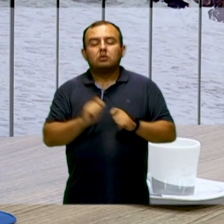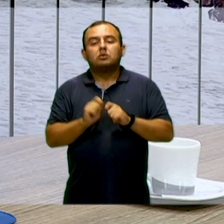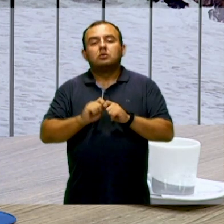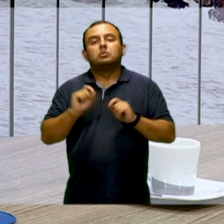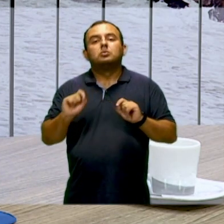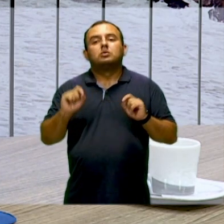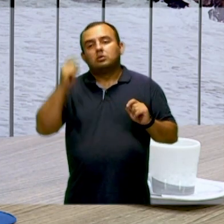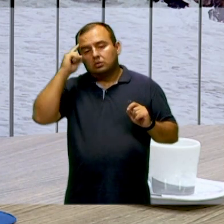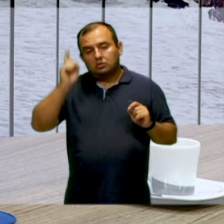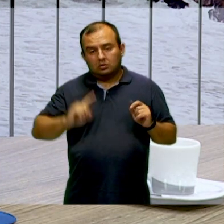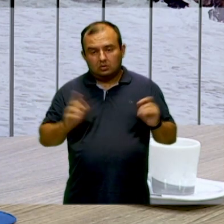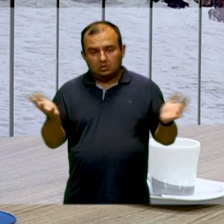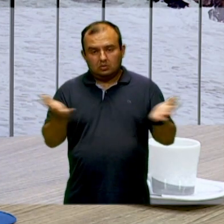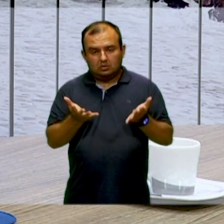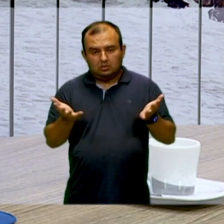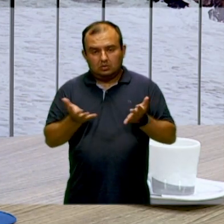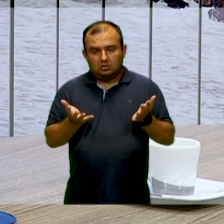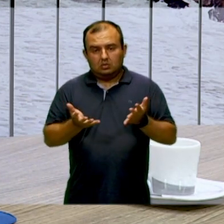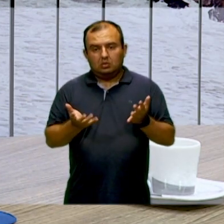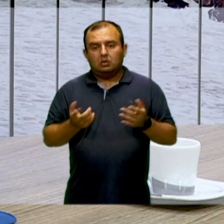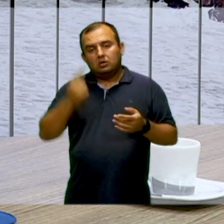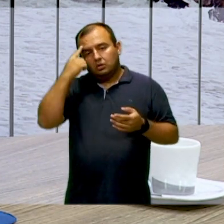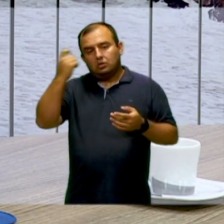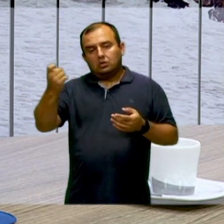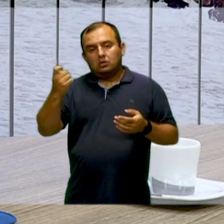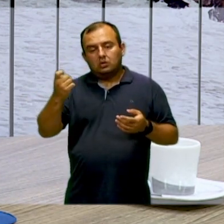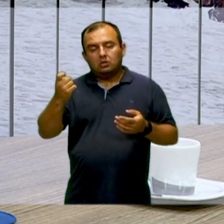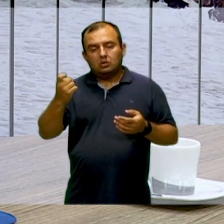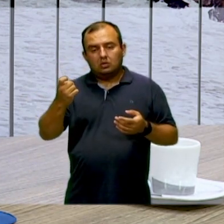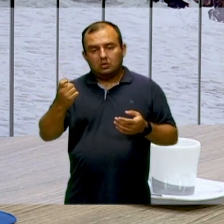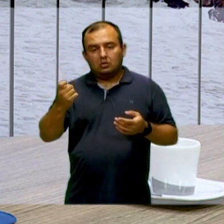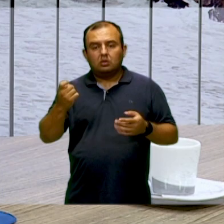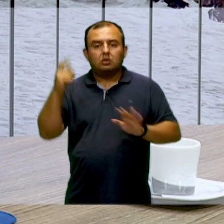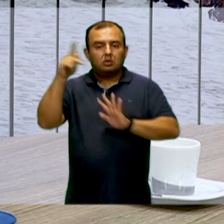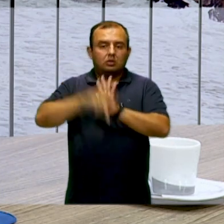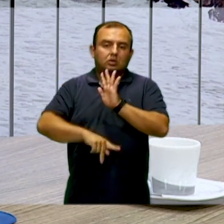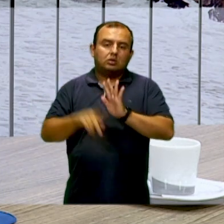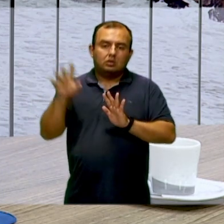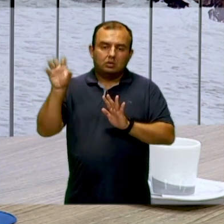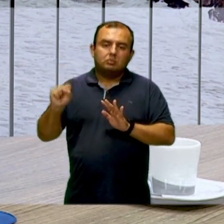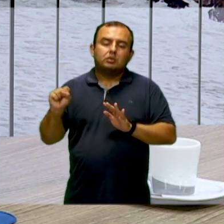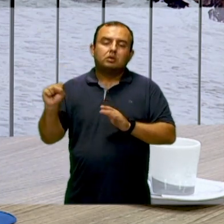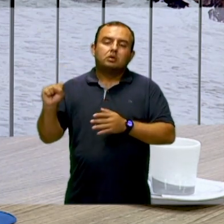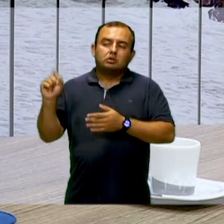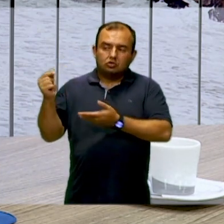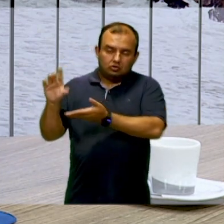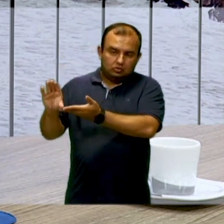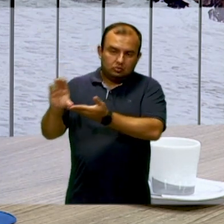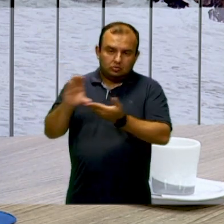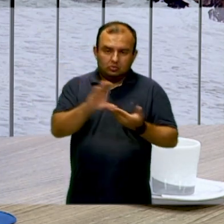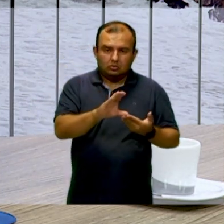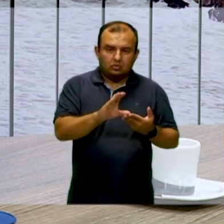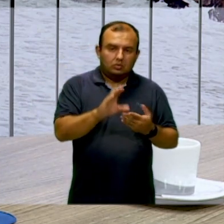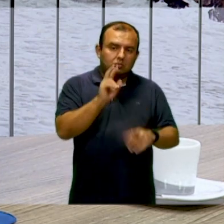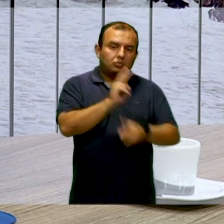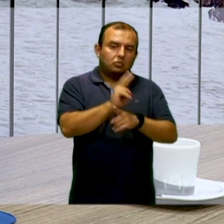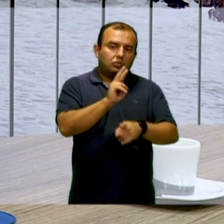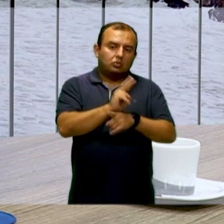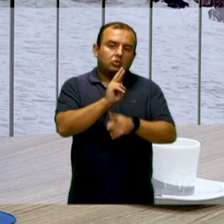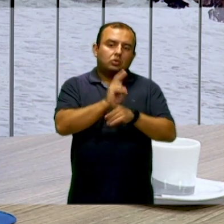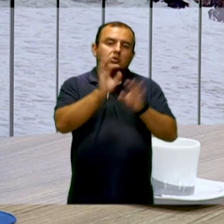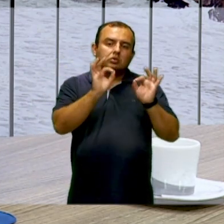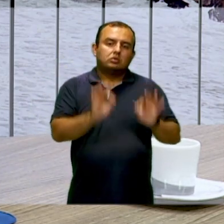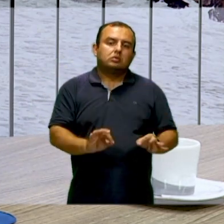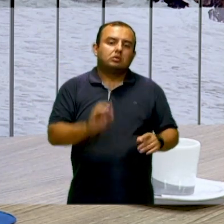dinheiro. Hoje, a nossa ideia e o nosso projeto é pegar esse dinheiro para fazer a conservação